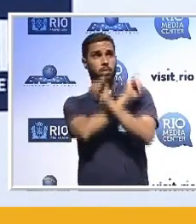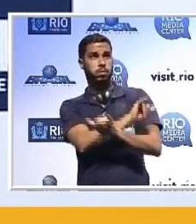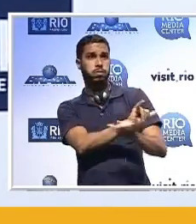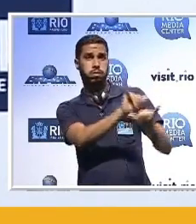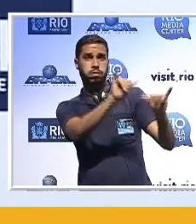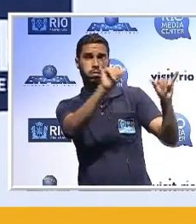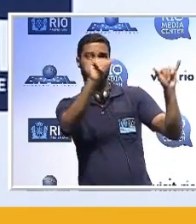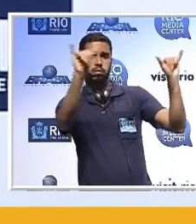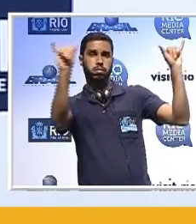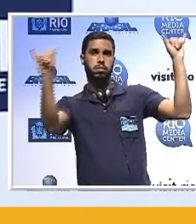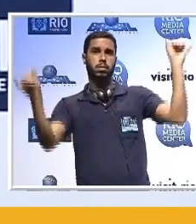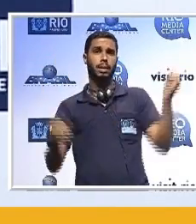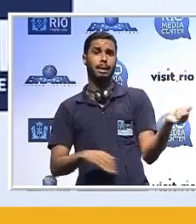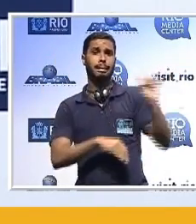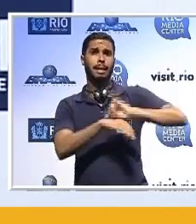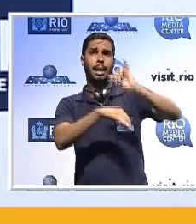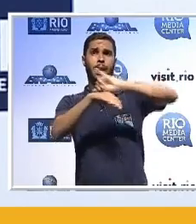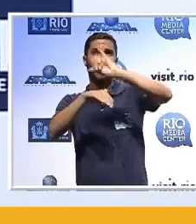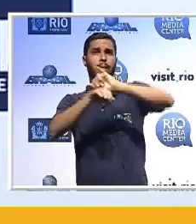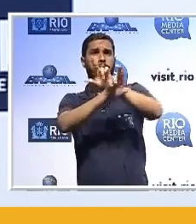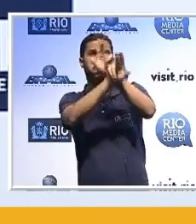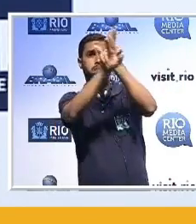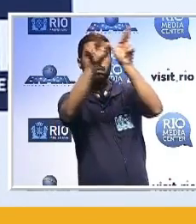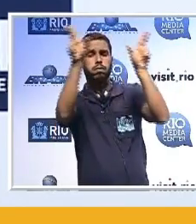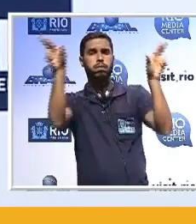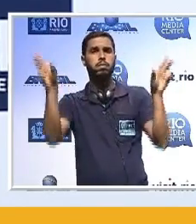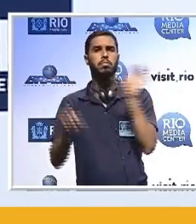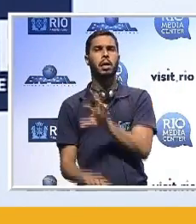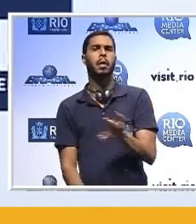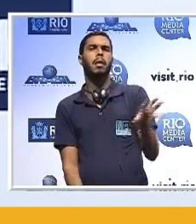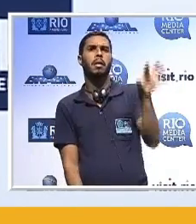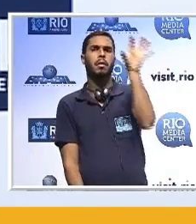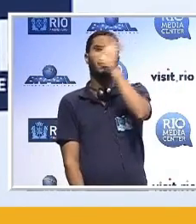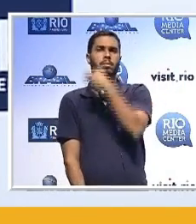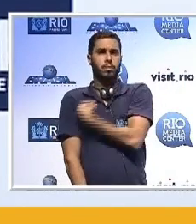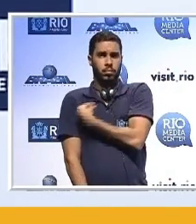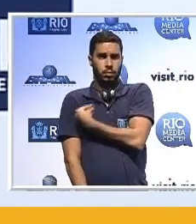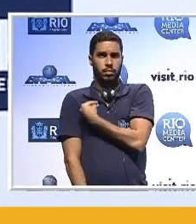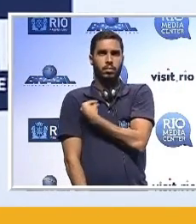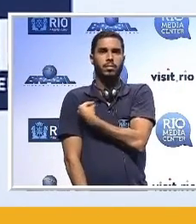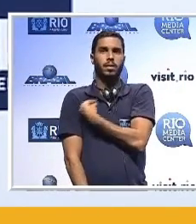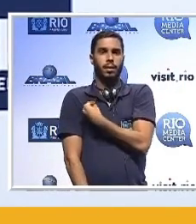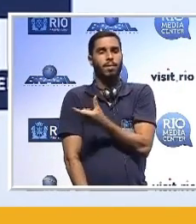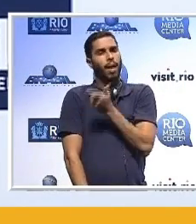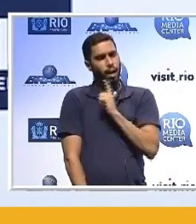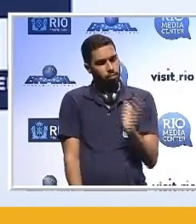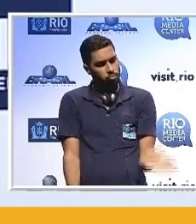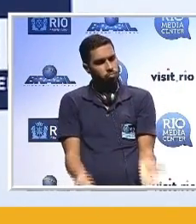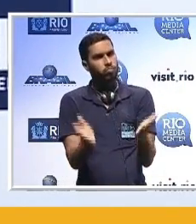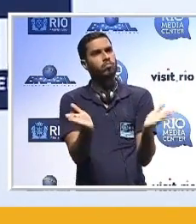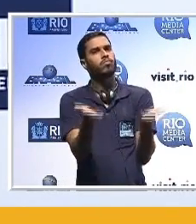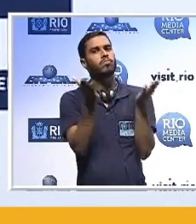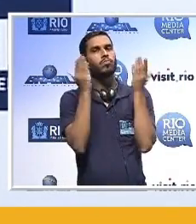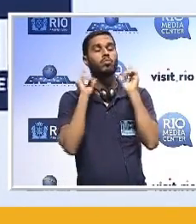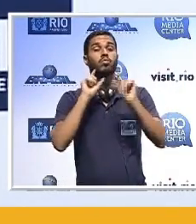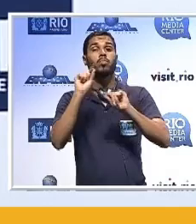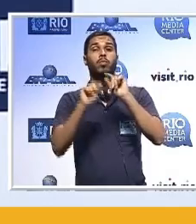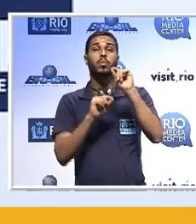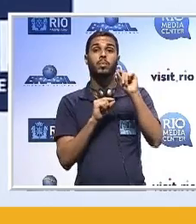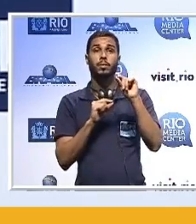as capitais, as secretarias de Estado recebem, existe todo um incentivo para que seja trabalhado junto à